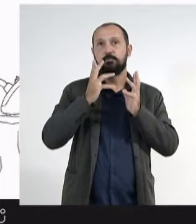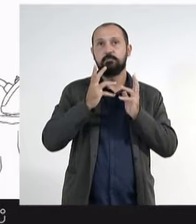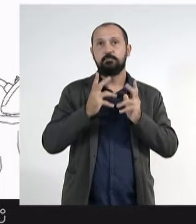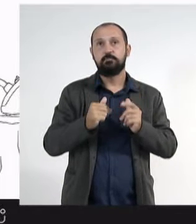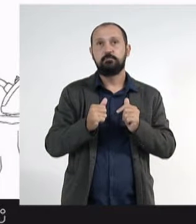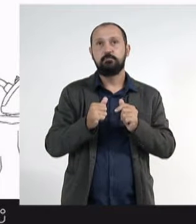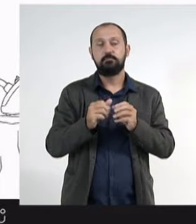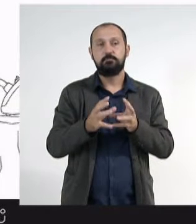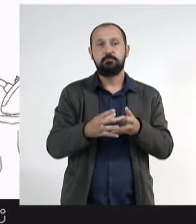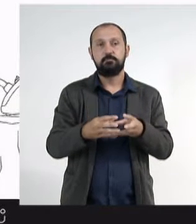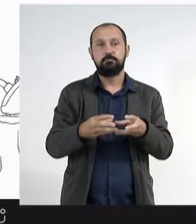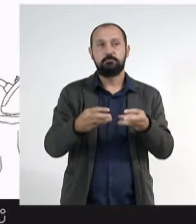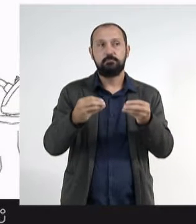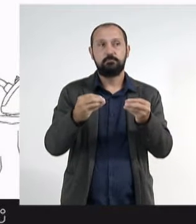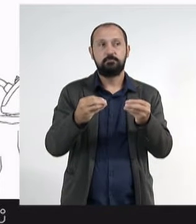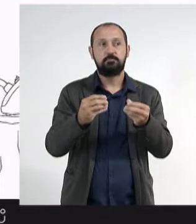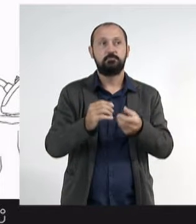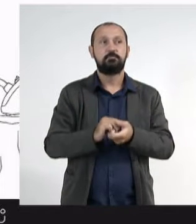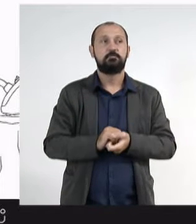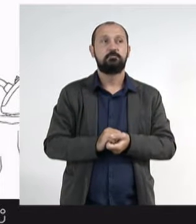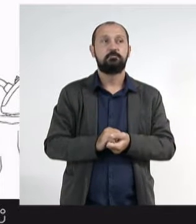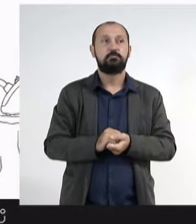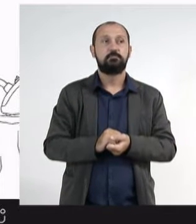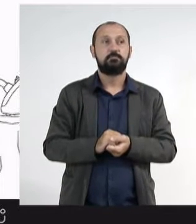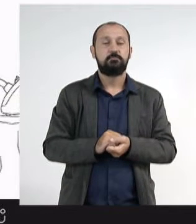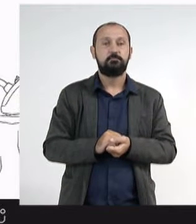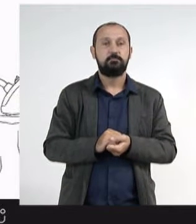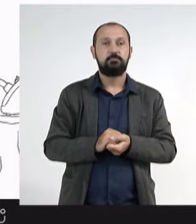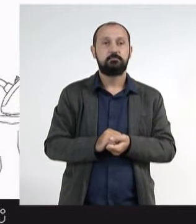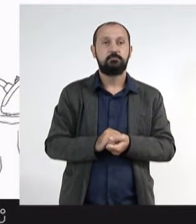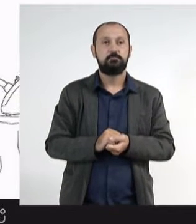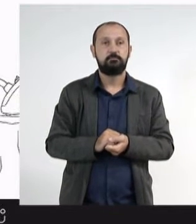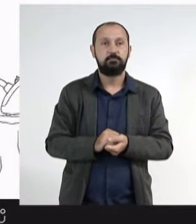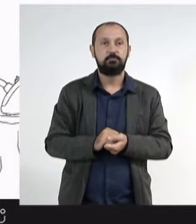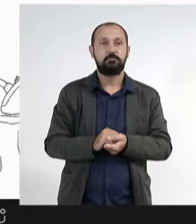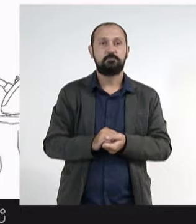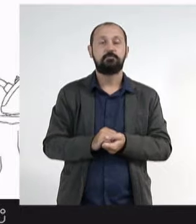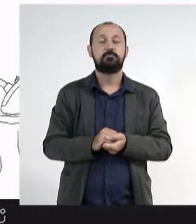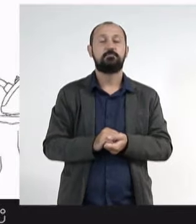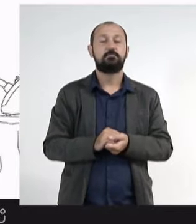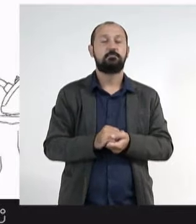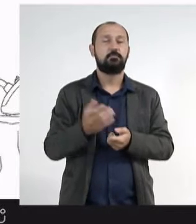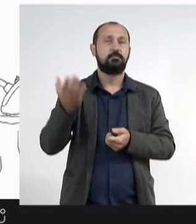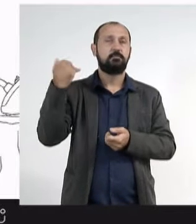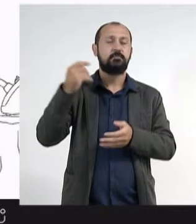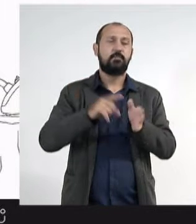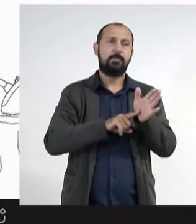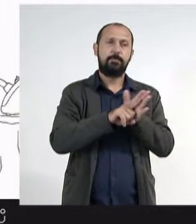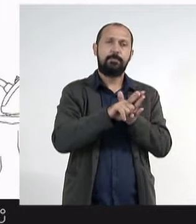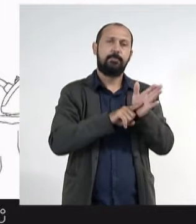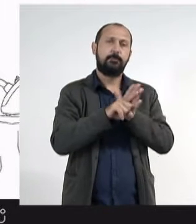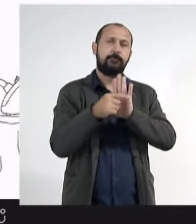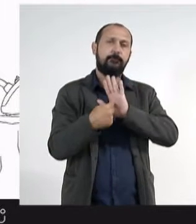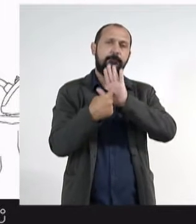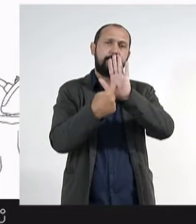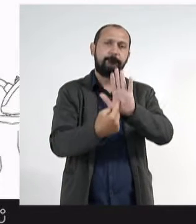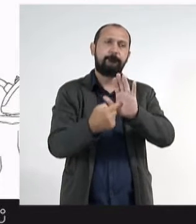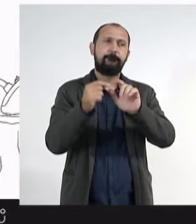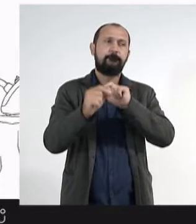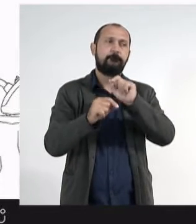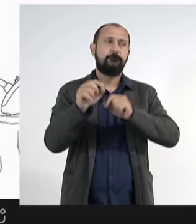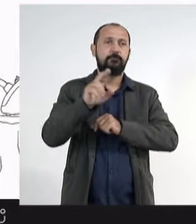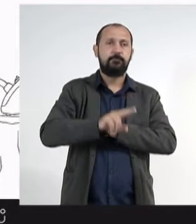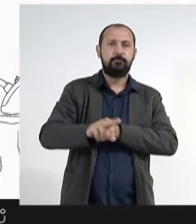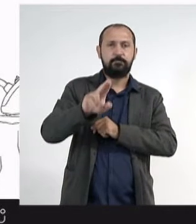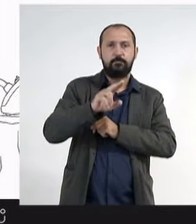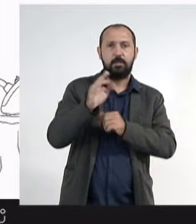e deterioramos nosso meio ambiente. Eu tenho um paper que eu fiz há pouco tempo atrás que mostra que,